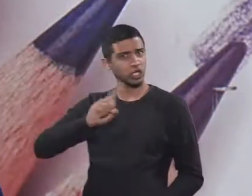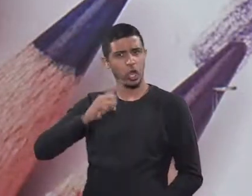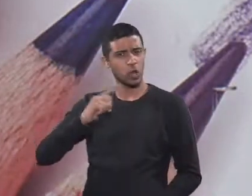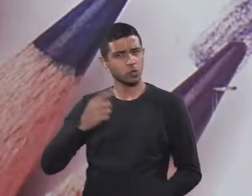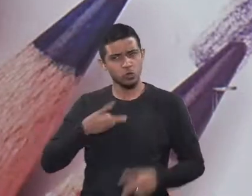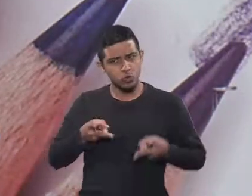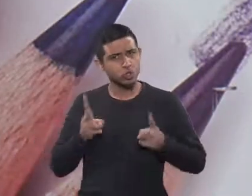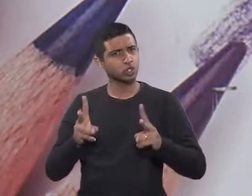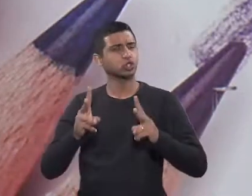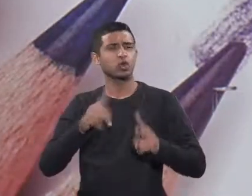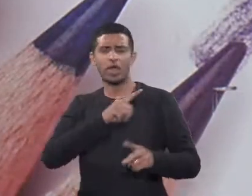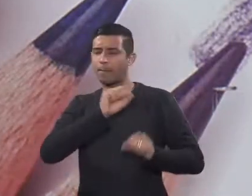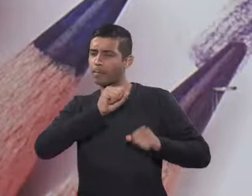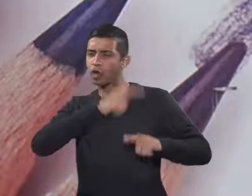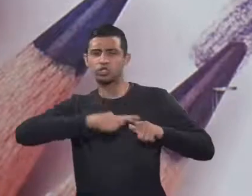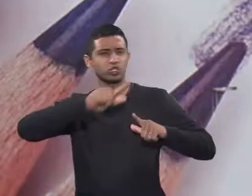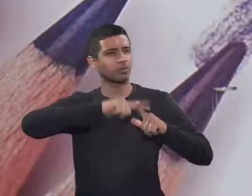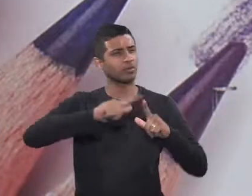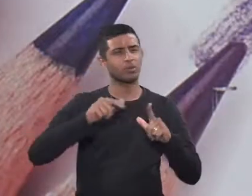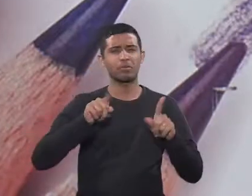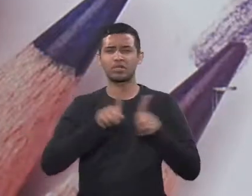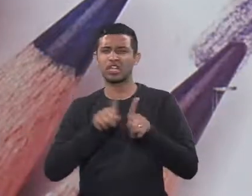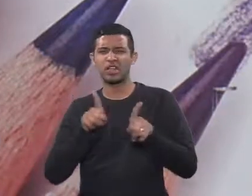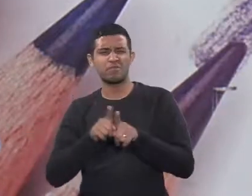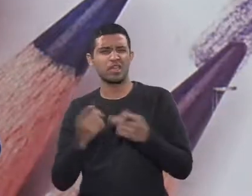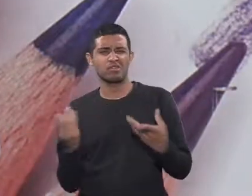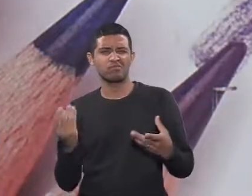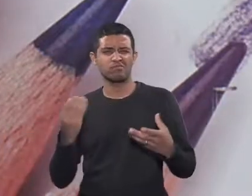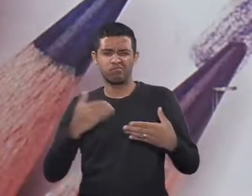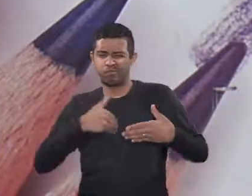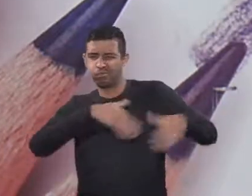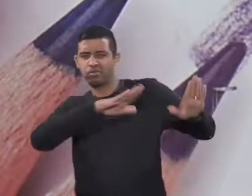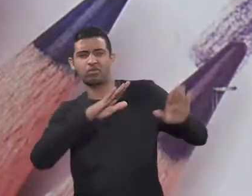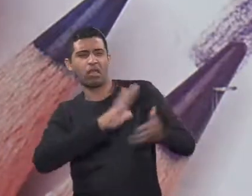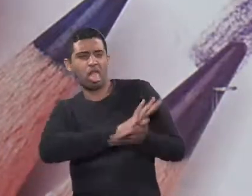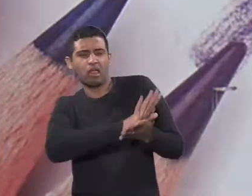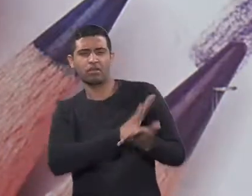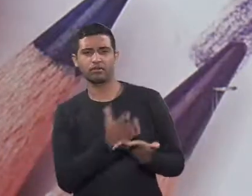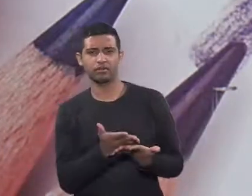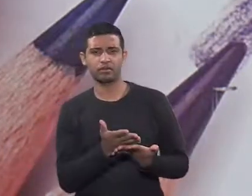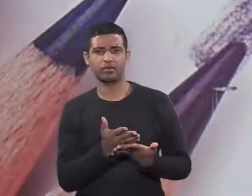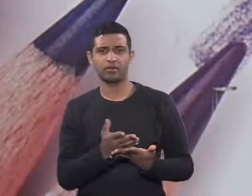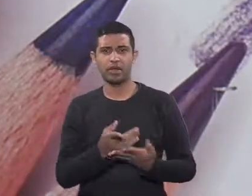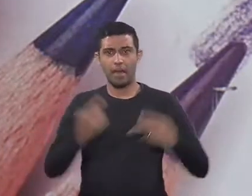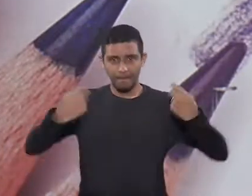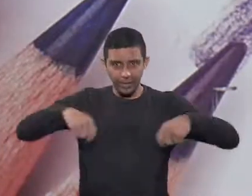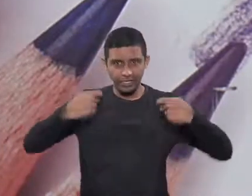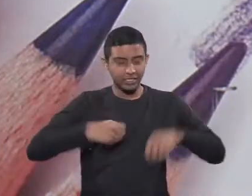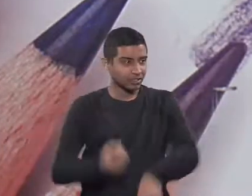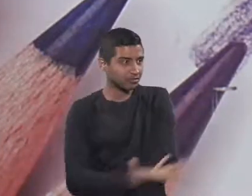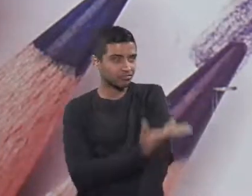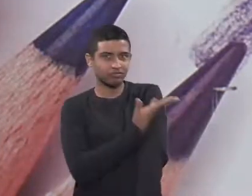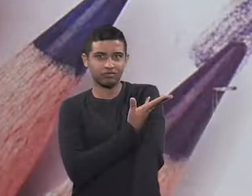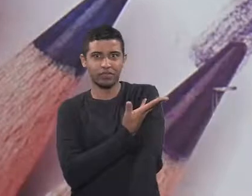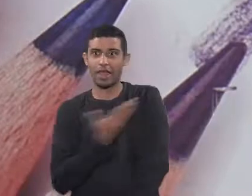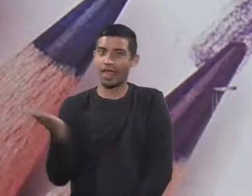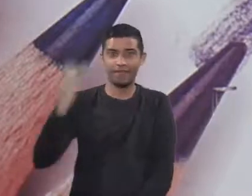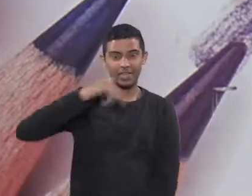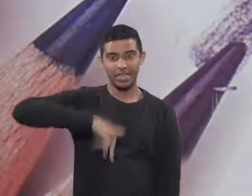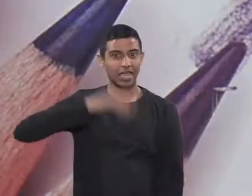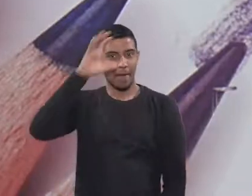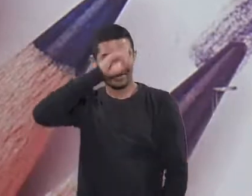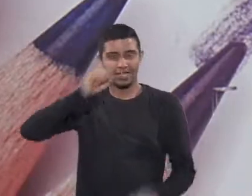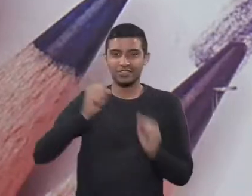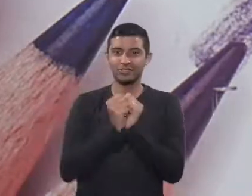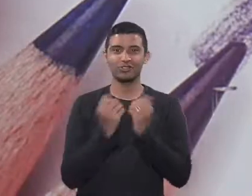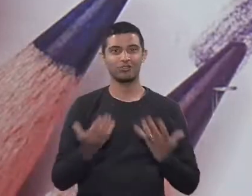apesar das limitações, da exclusão e do preconceito. Tá precisando de inspiração? Então vem aprender com